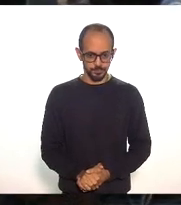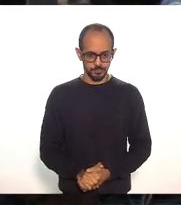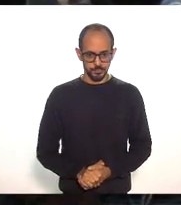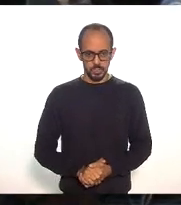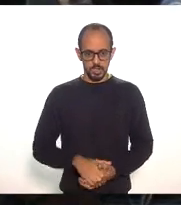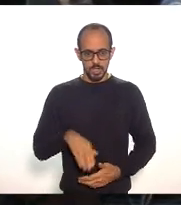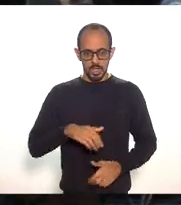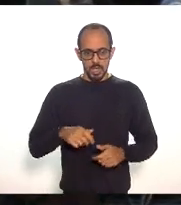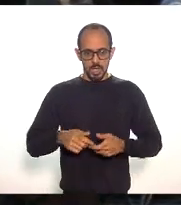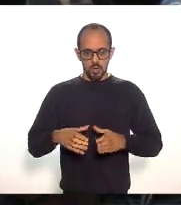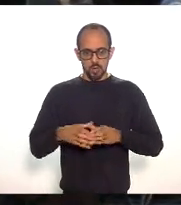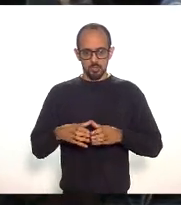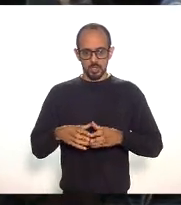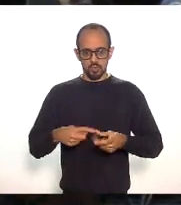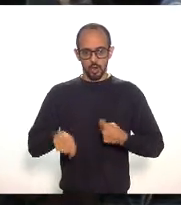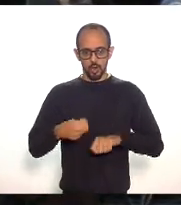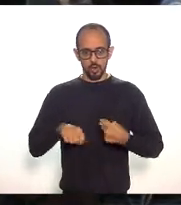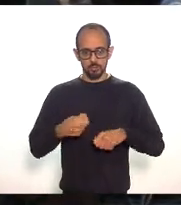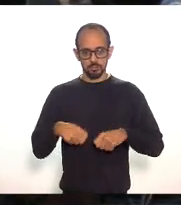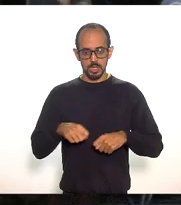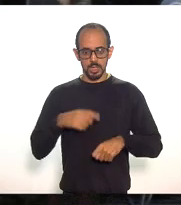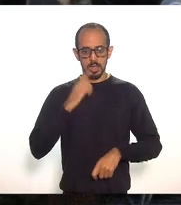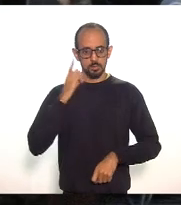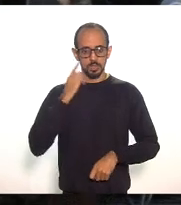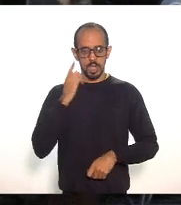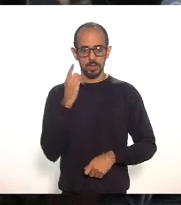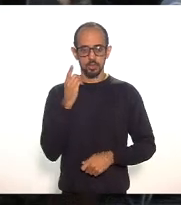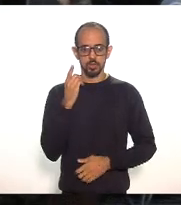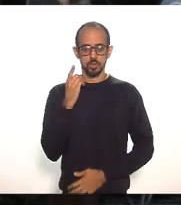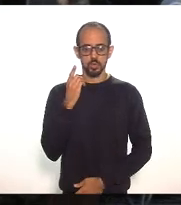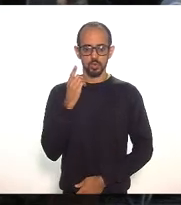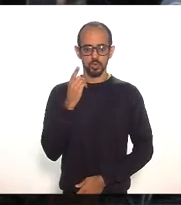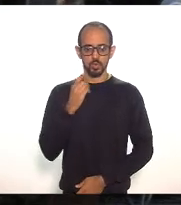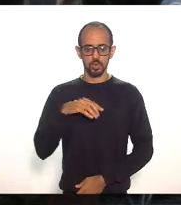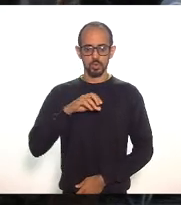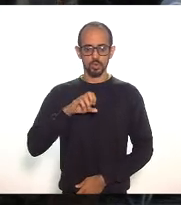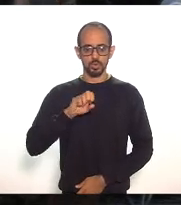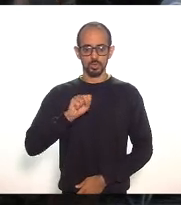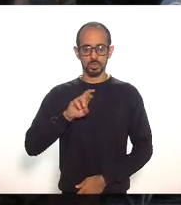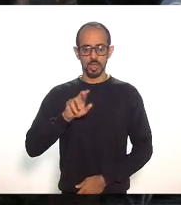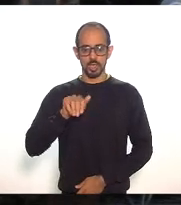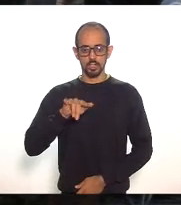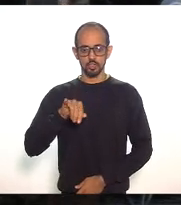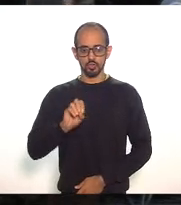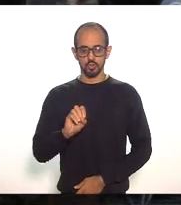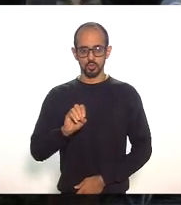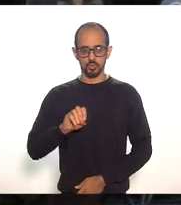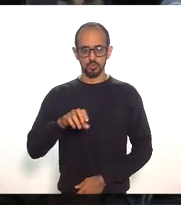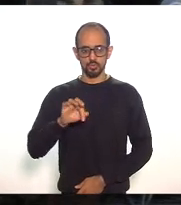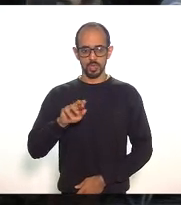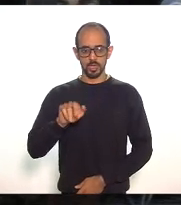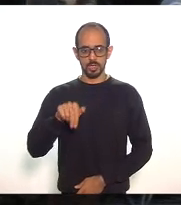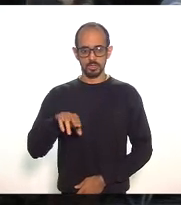de Economia, deputado Sérgio Fernandes.